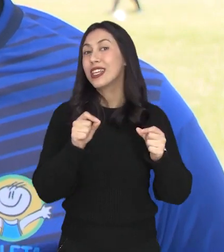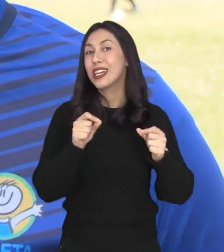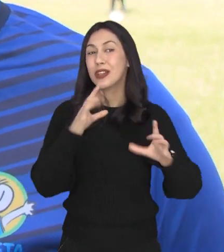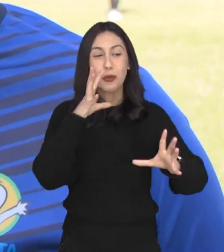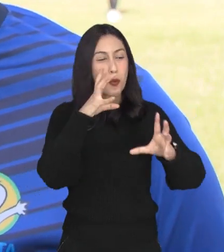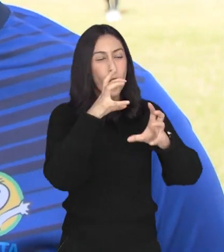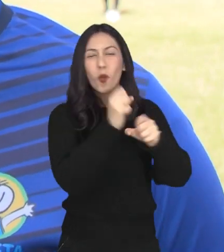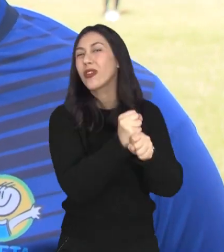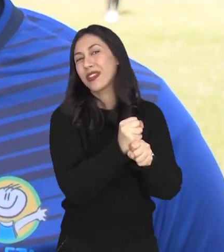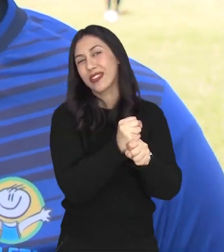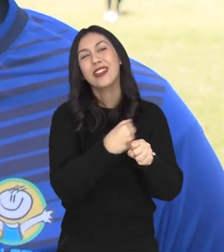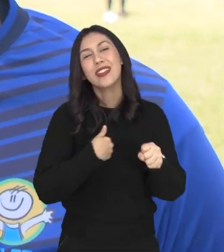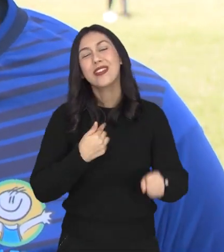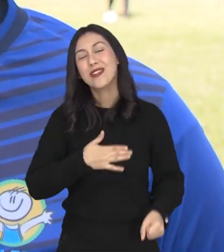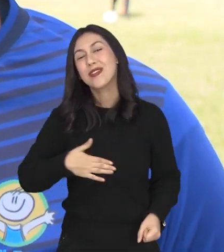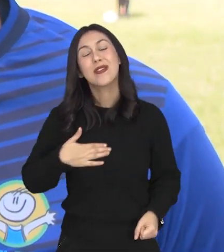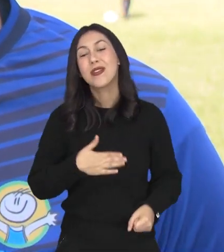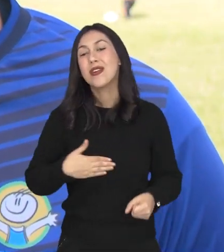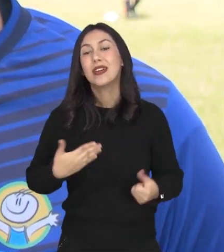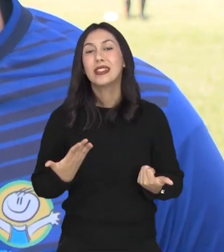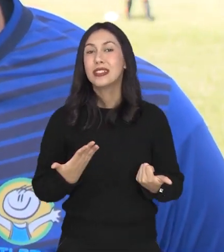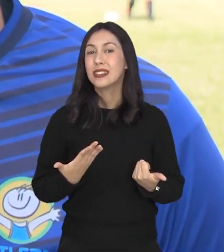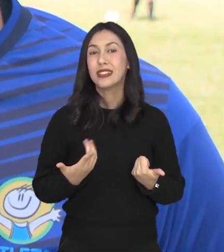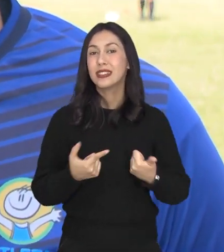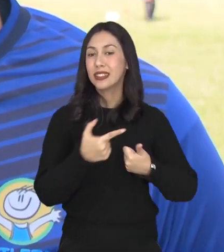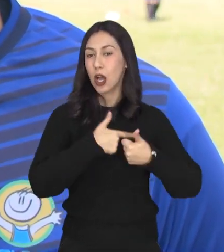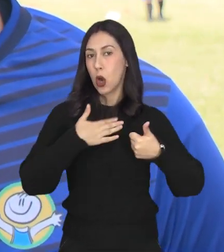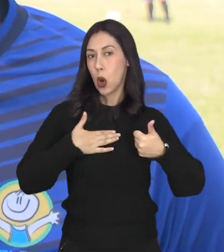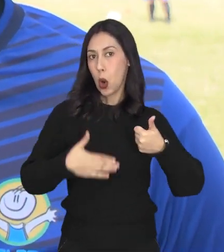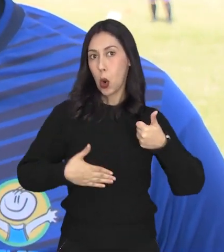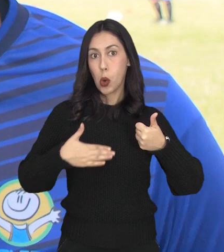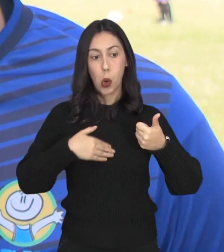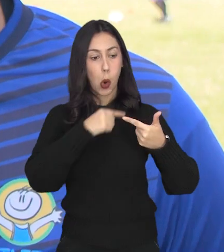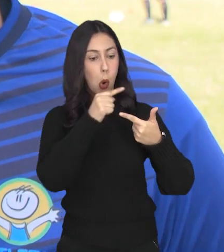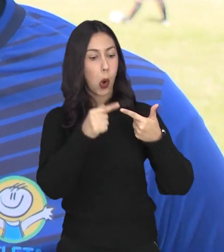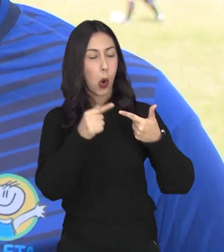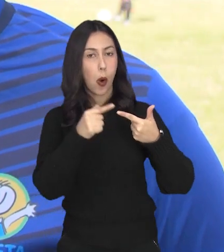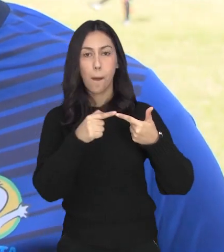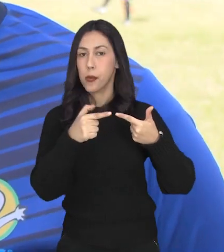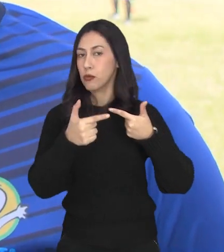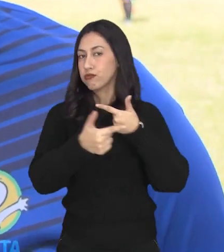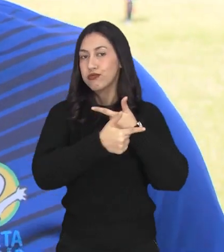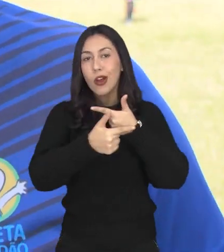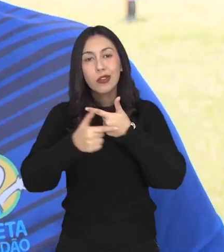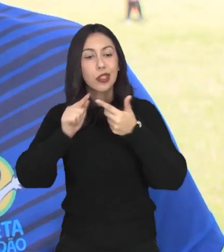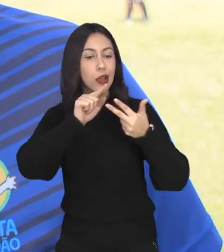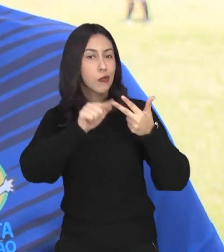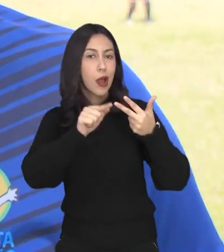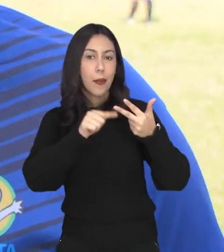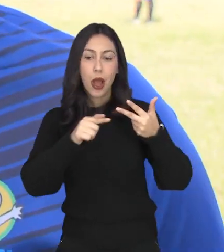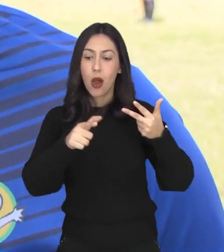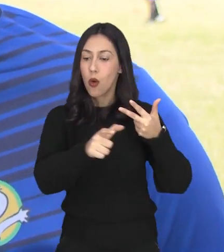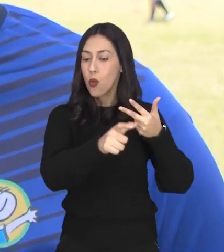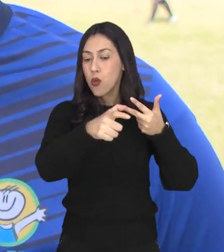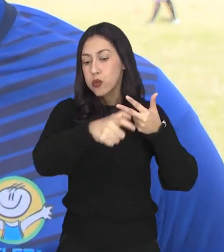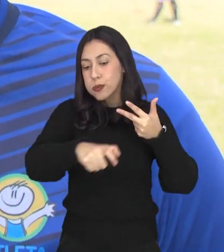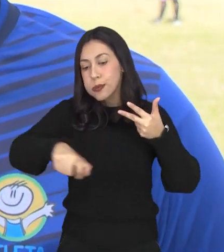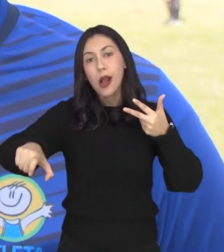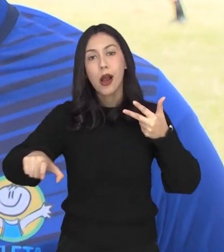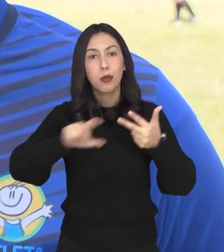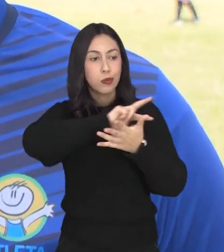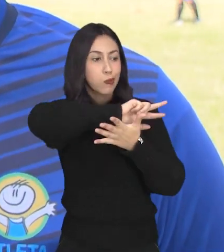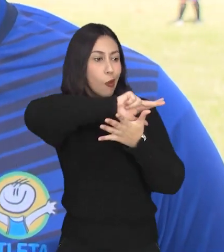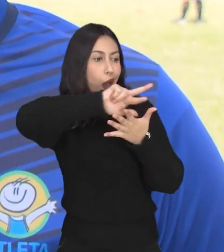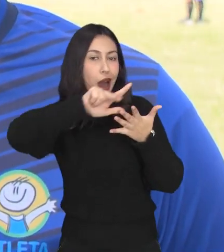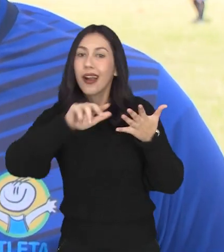né? É bem completa a parte física, sabe? De parte fisiológica, parte anatômica, essas partes de gesto técnico do campo.